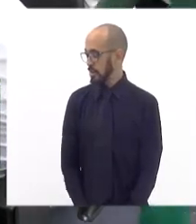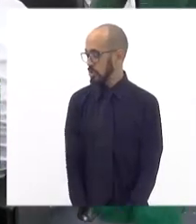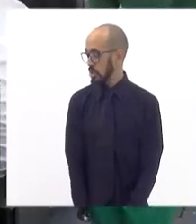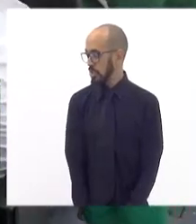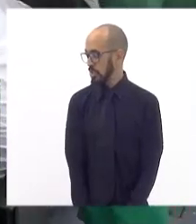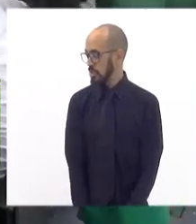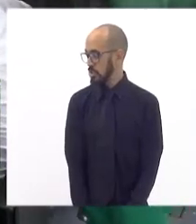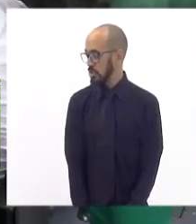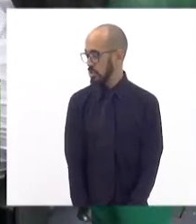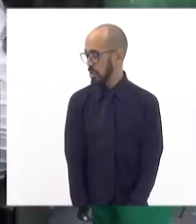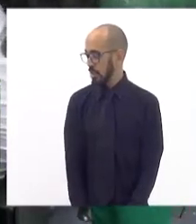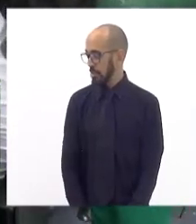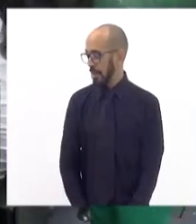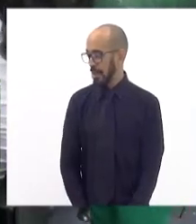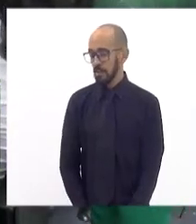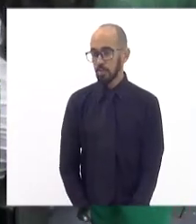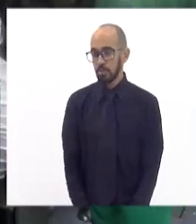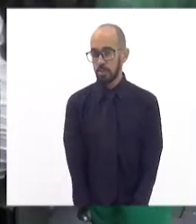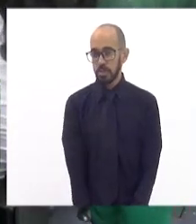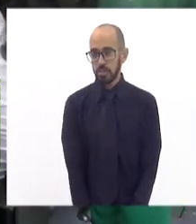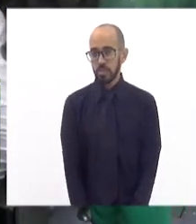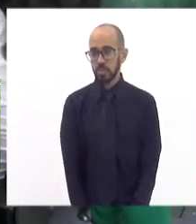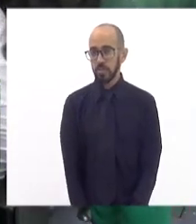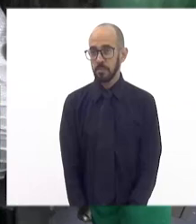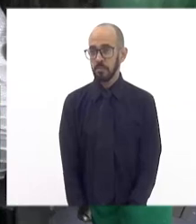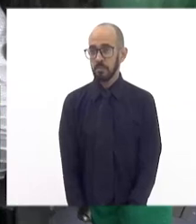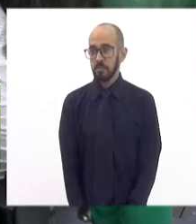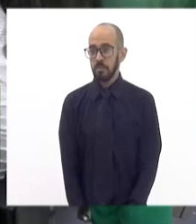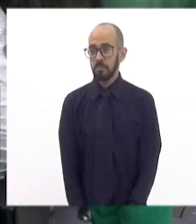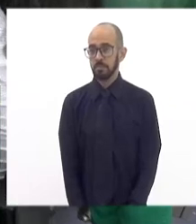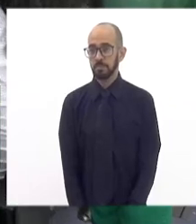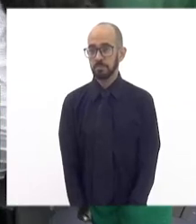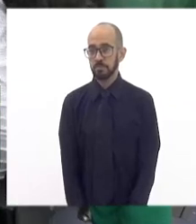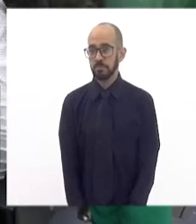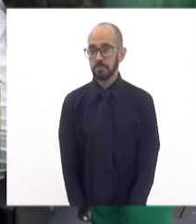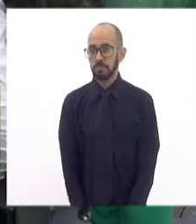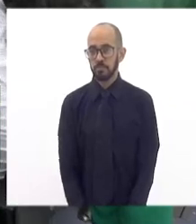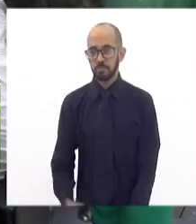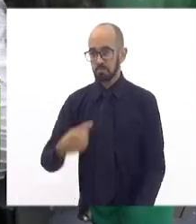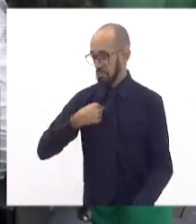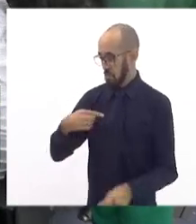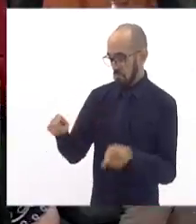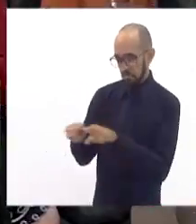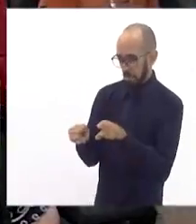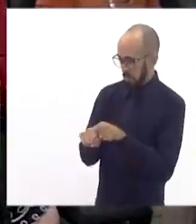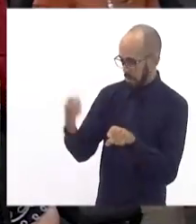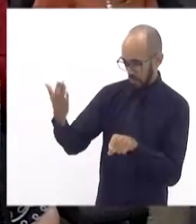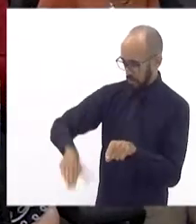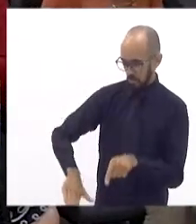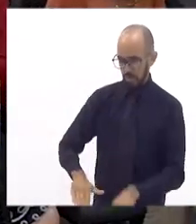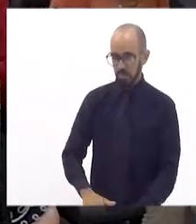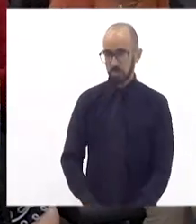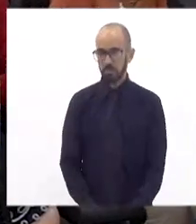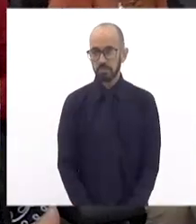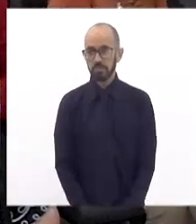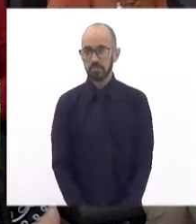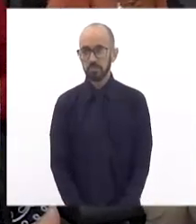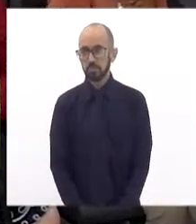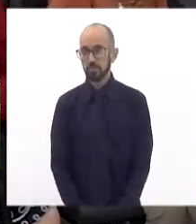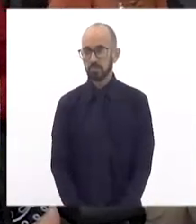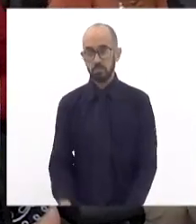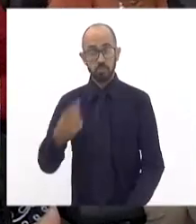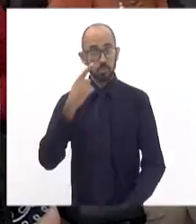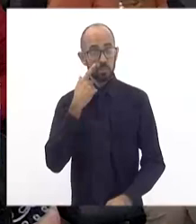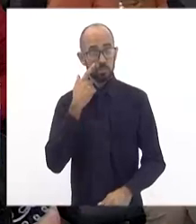e olha só eu também não quero também não quero olha